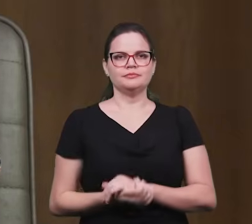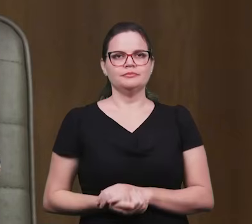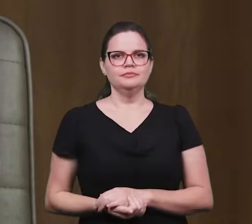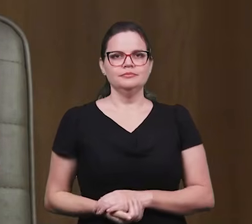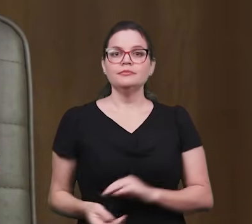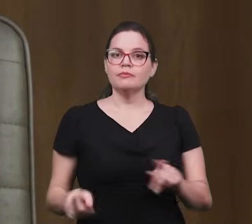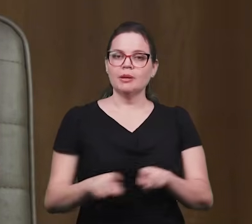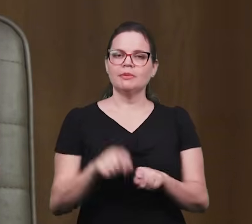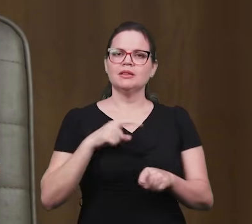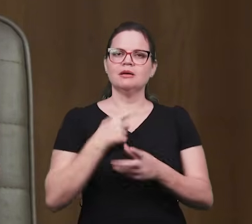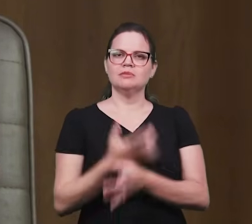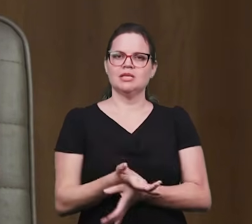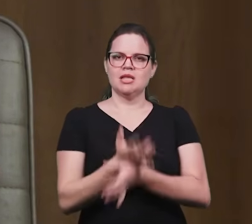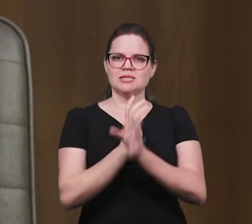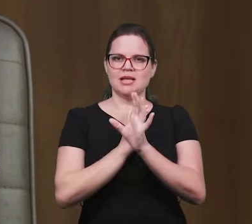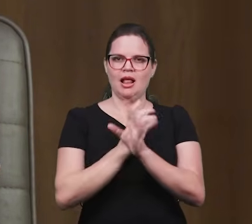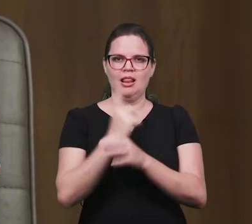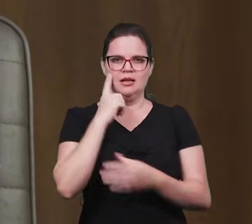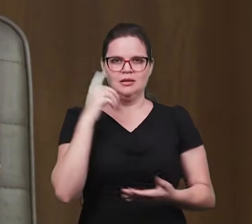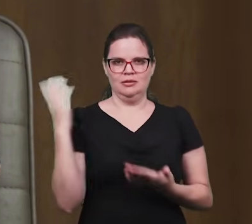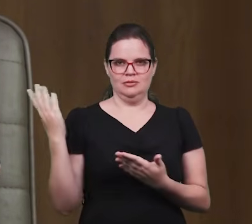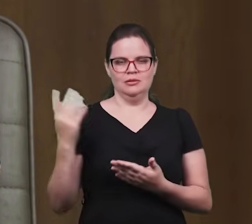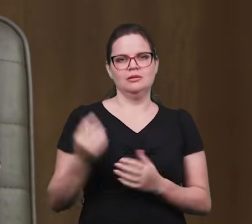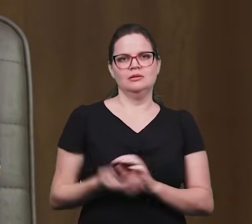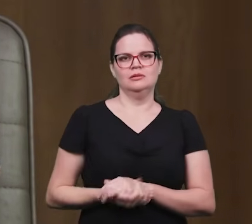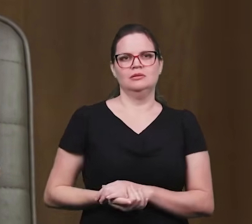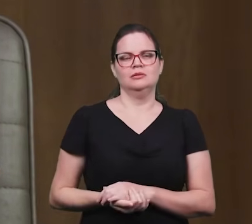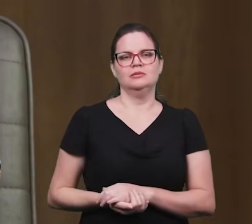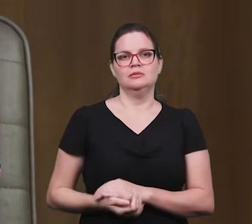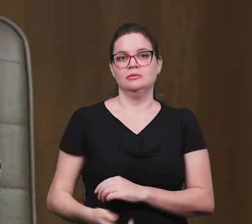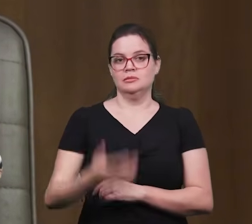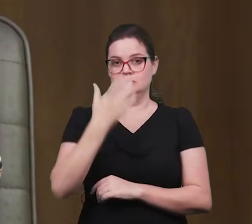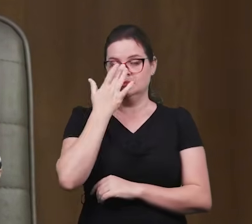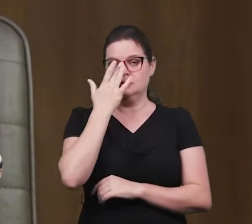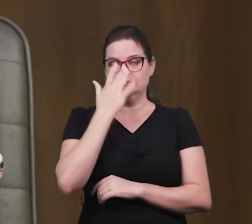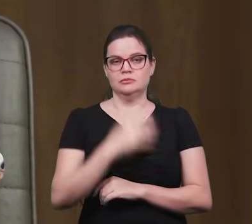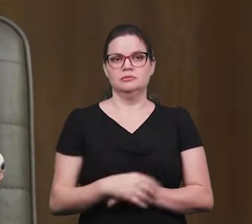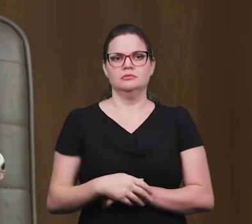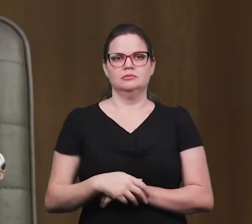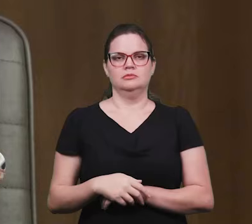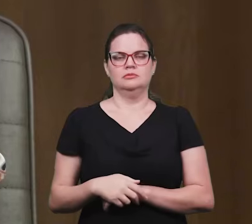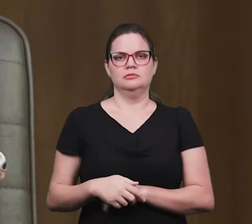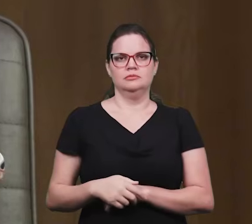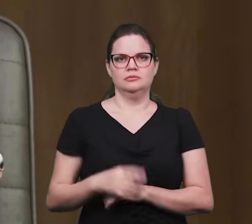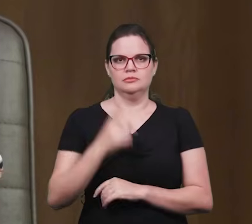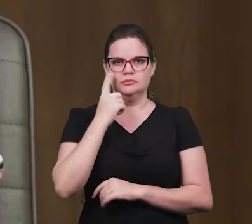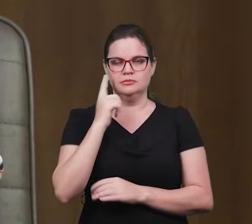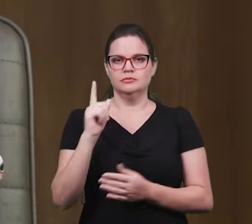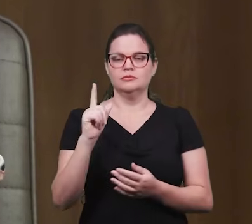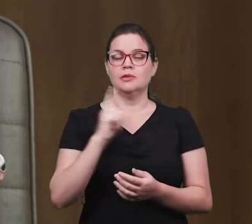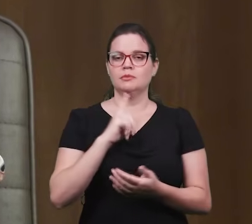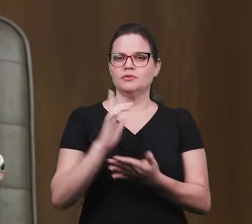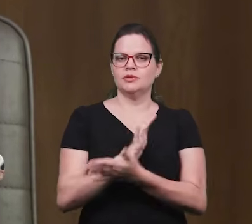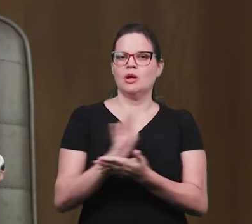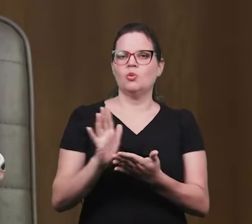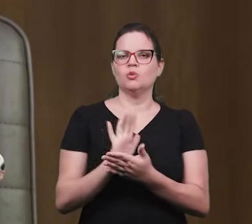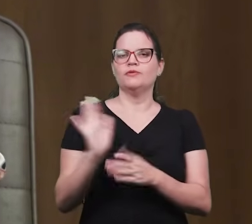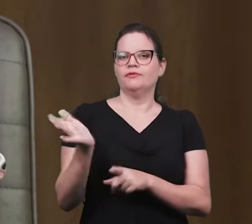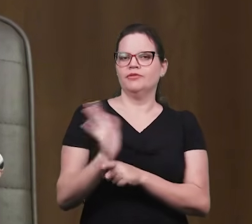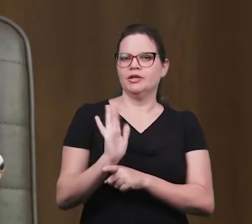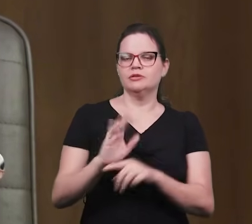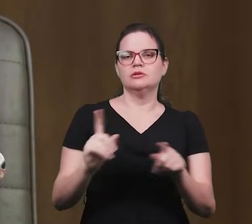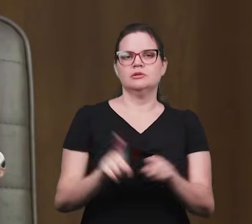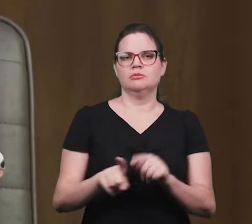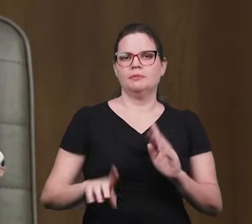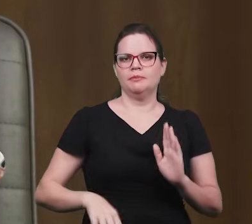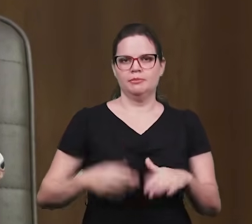assim? Isso é formidável, né? Que fala. E realmente nós temos visto, né, alguns vídeos, alguns avanços, né, que permitem